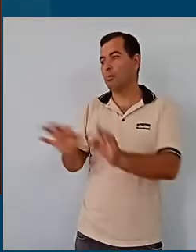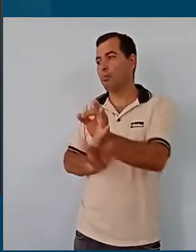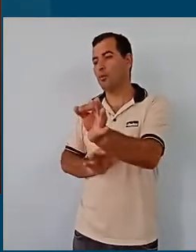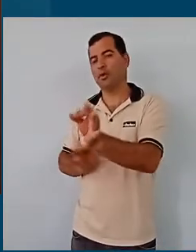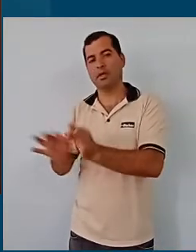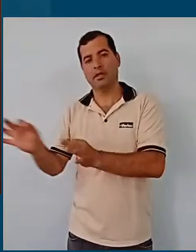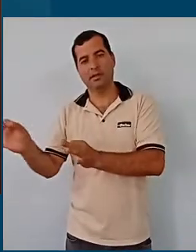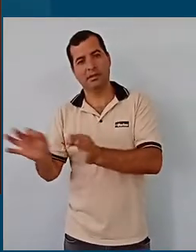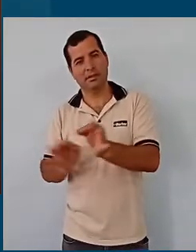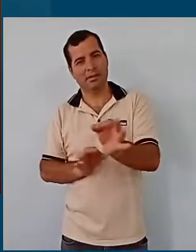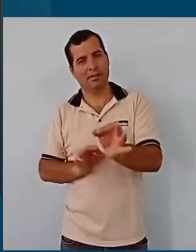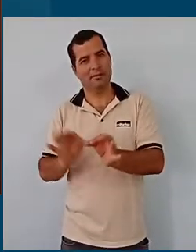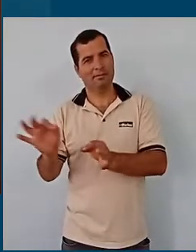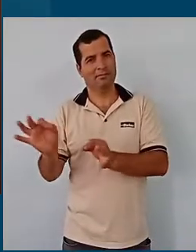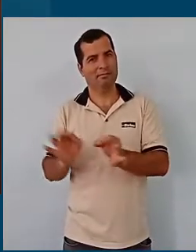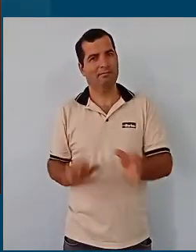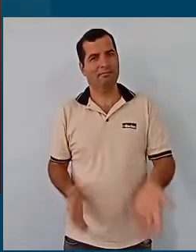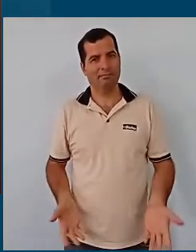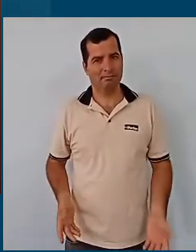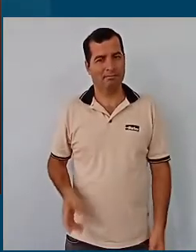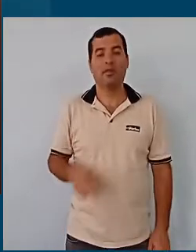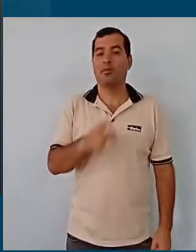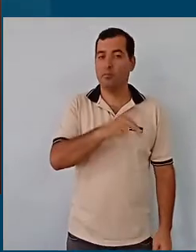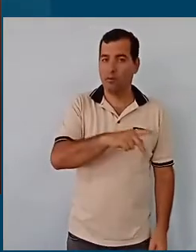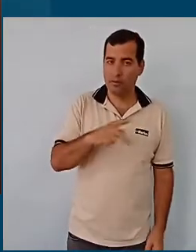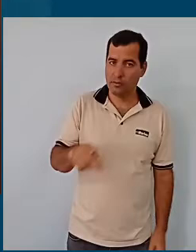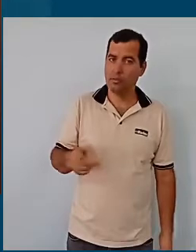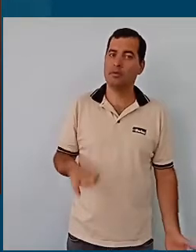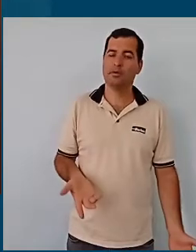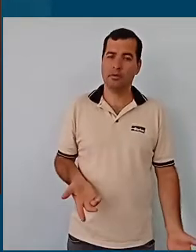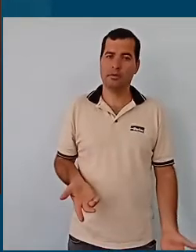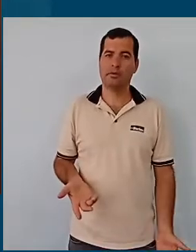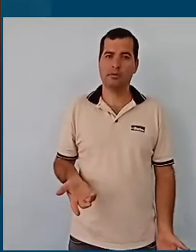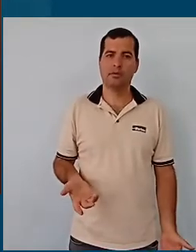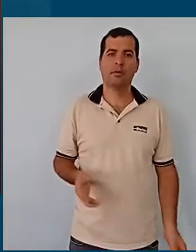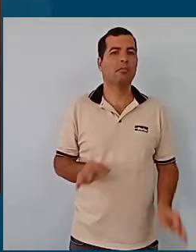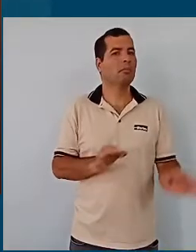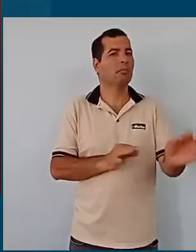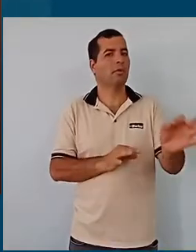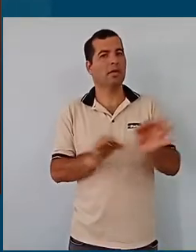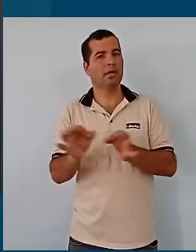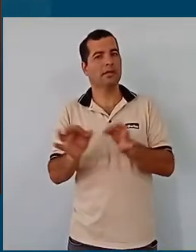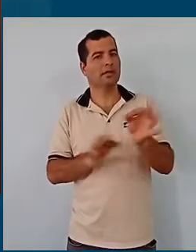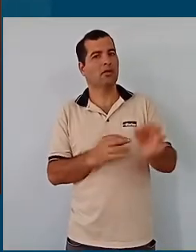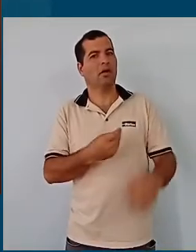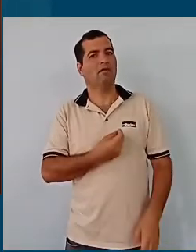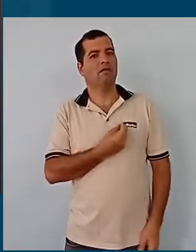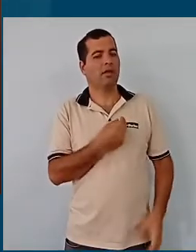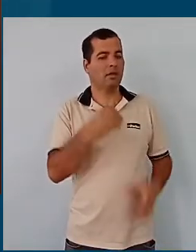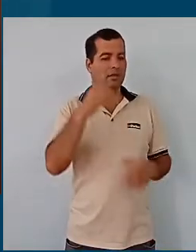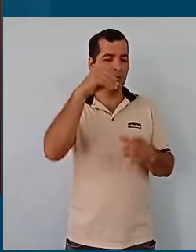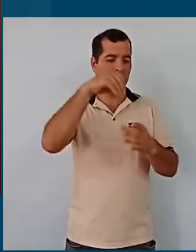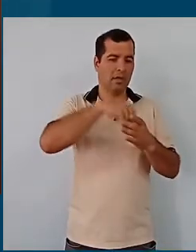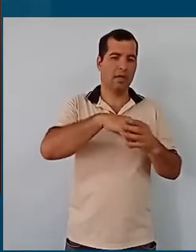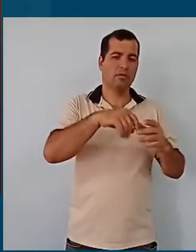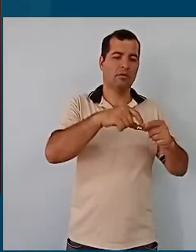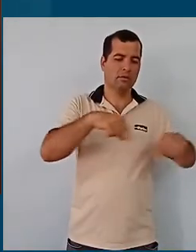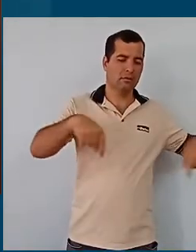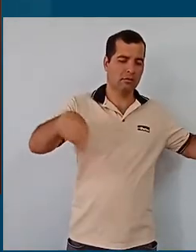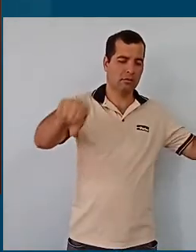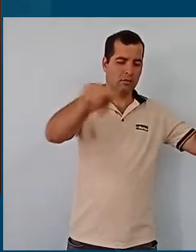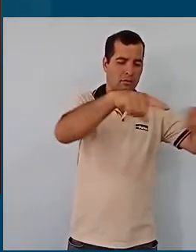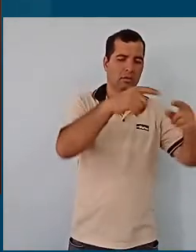organizando, eu estou falando agora do papel do professor e da professora, organizando a vida na escola sob a forma